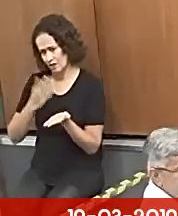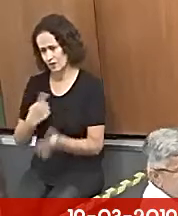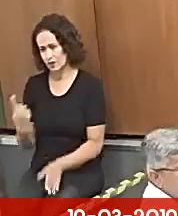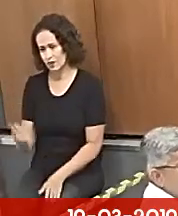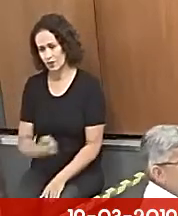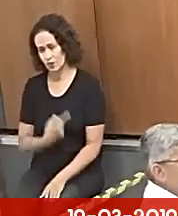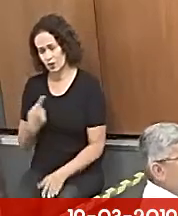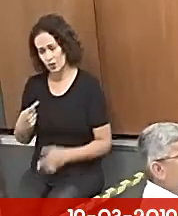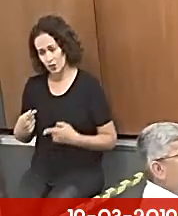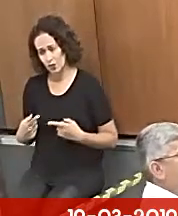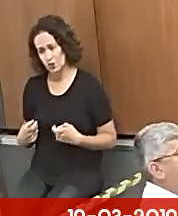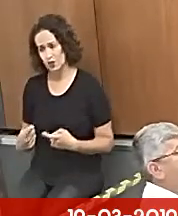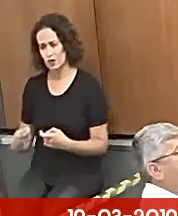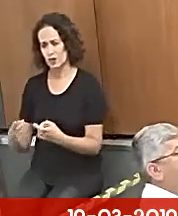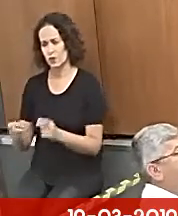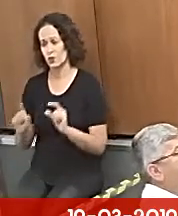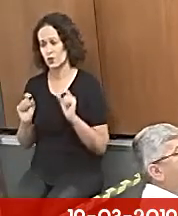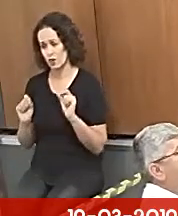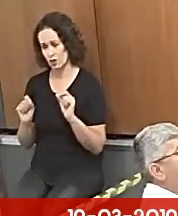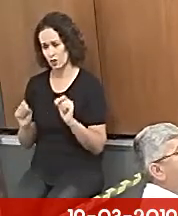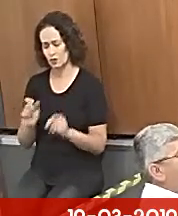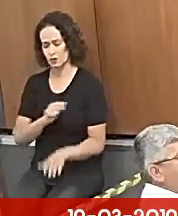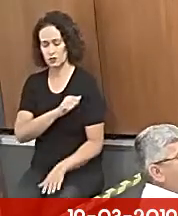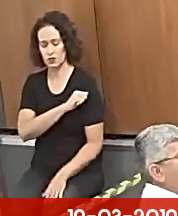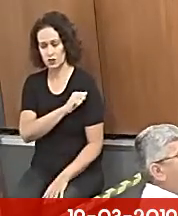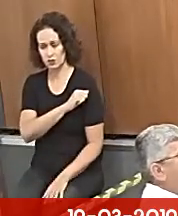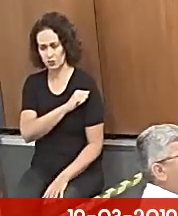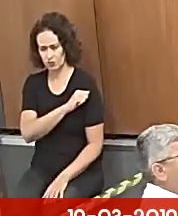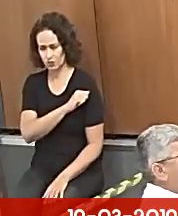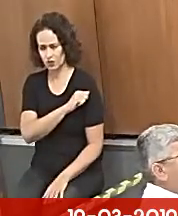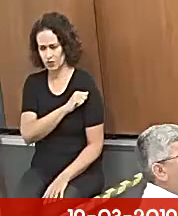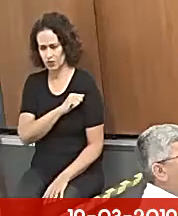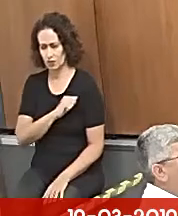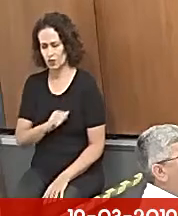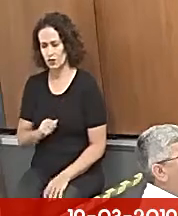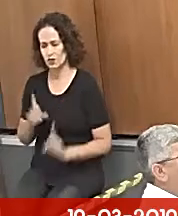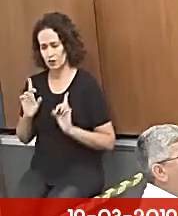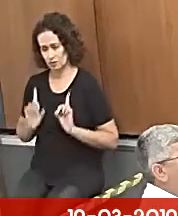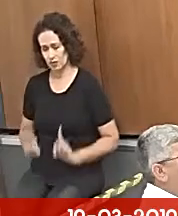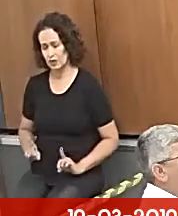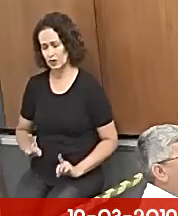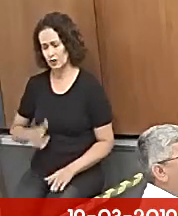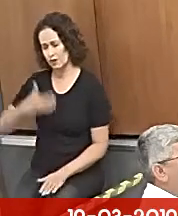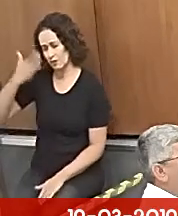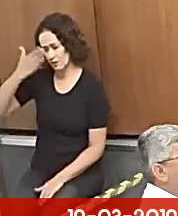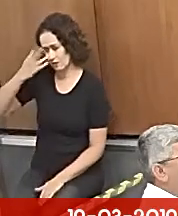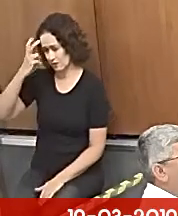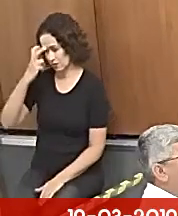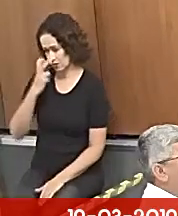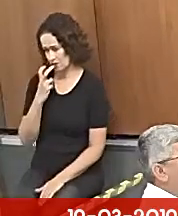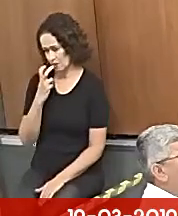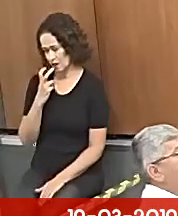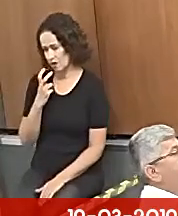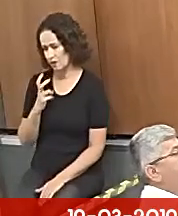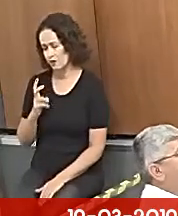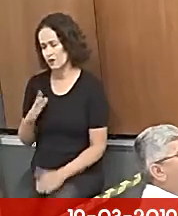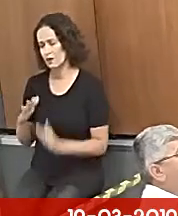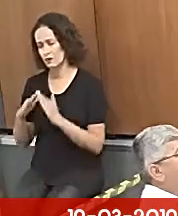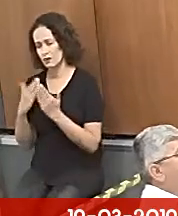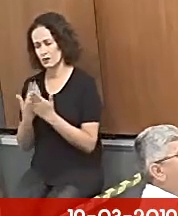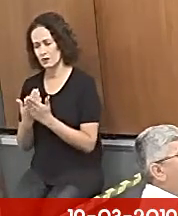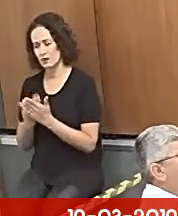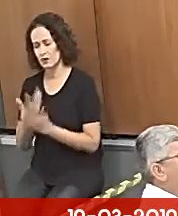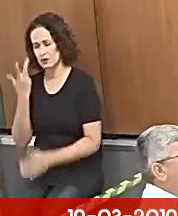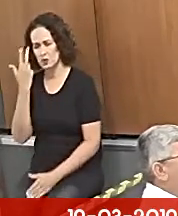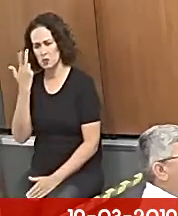de não deixar que os nossos alunos com deficiência visual fiquem nas escolas comuns como ouvintes que